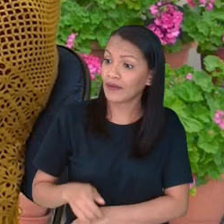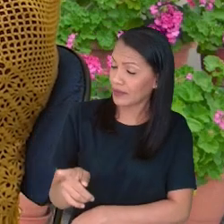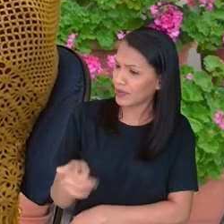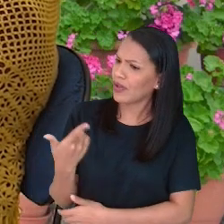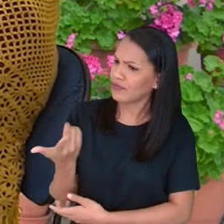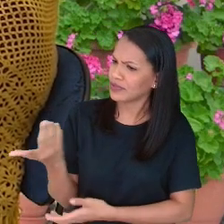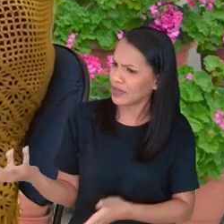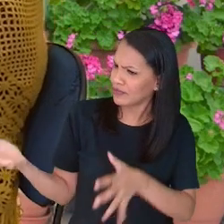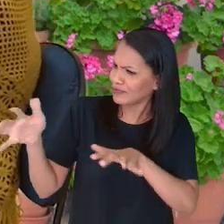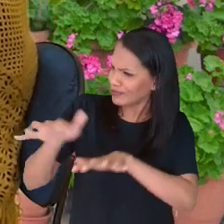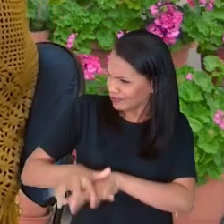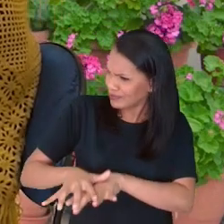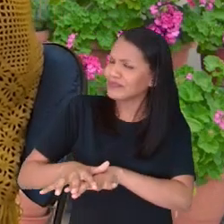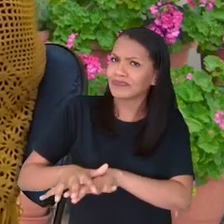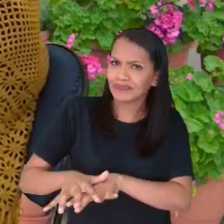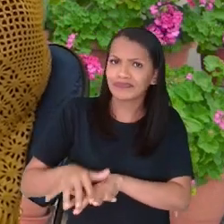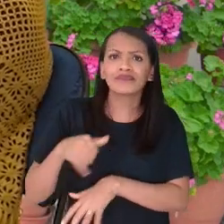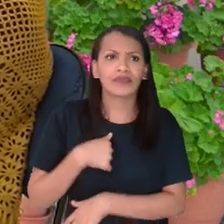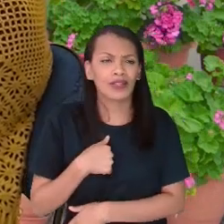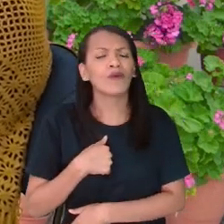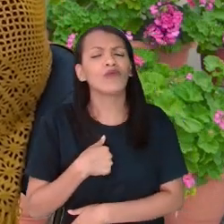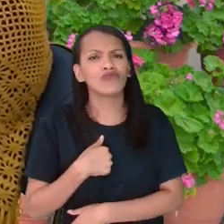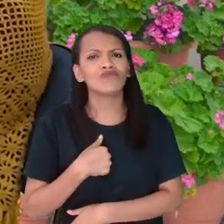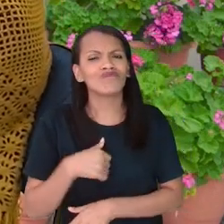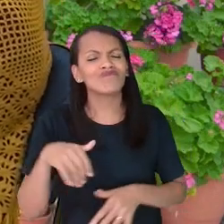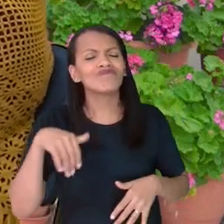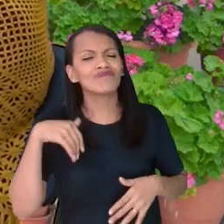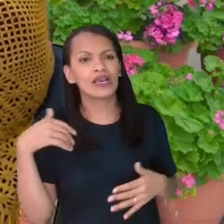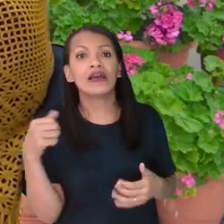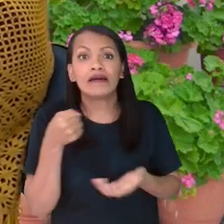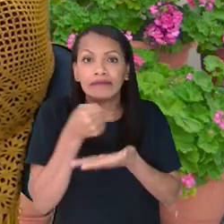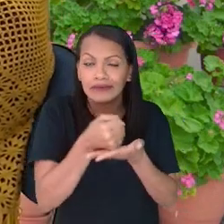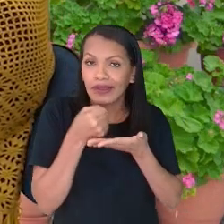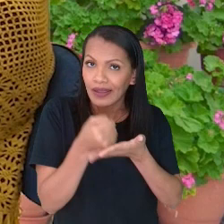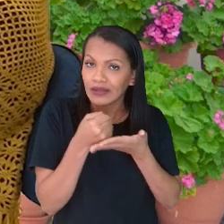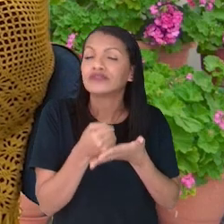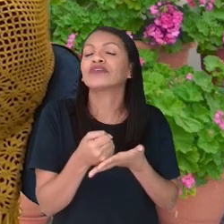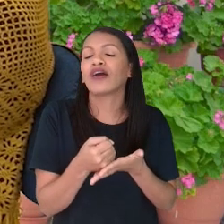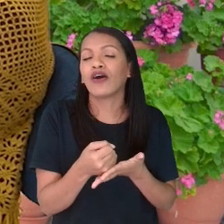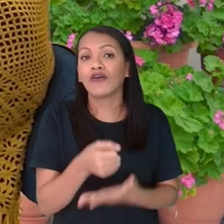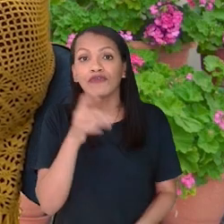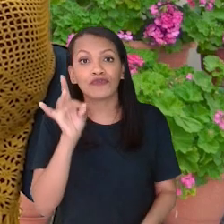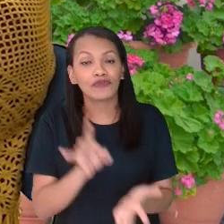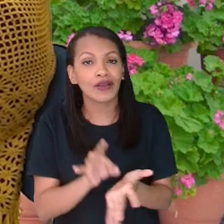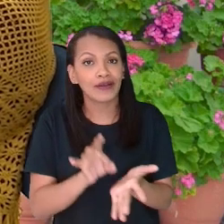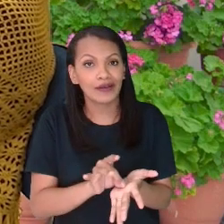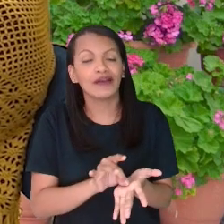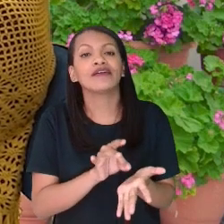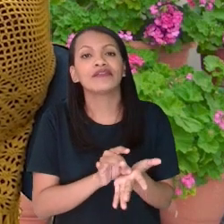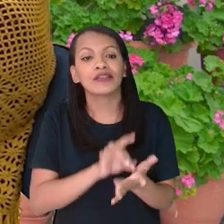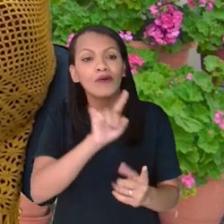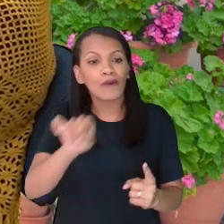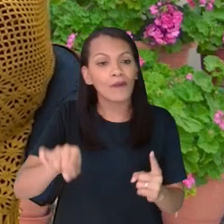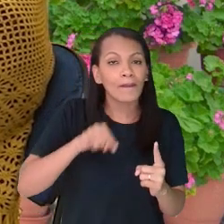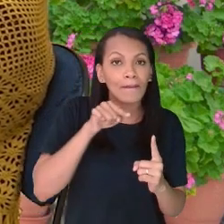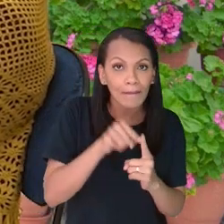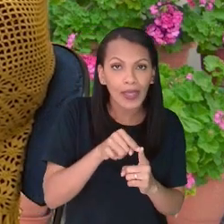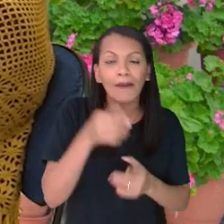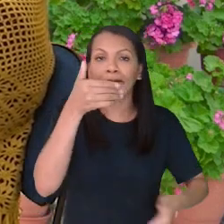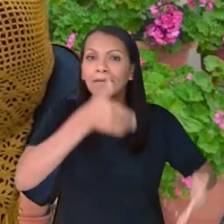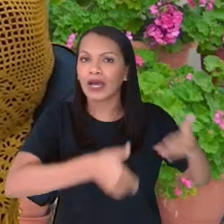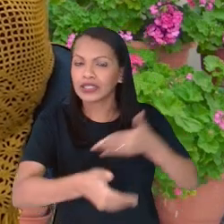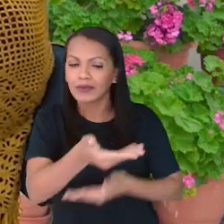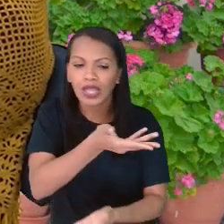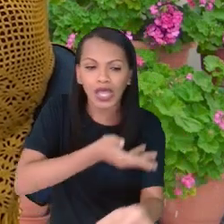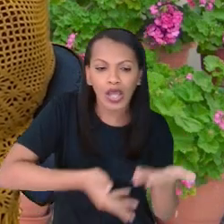da inclusão. Anjo duro, a verdadeira missão da inclusão está na participação na vida, em